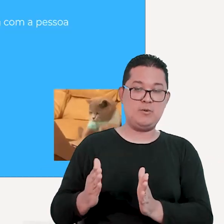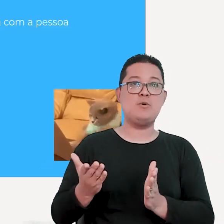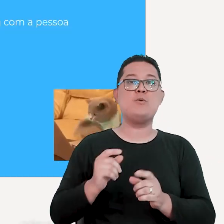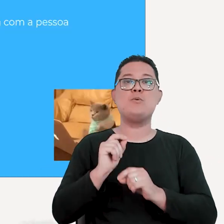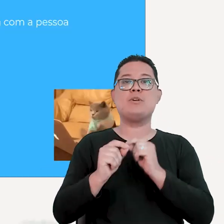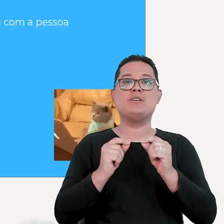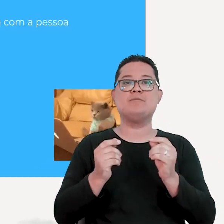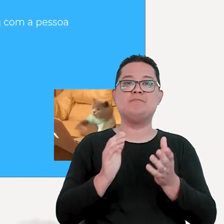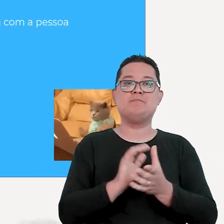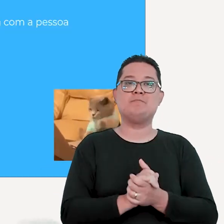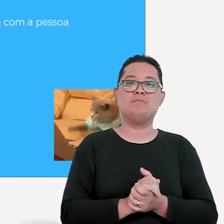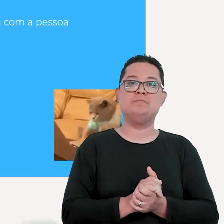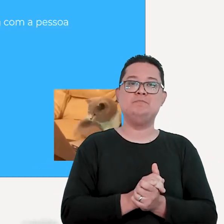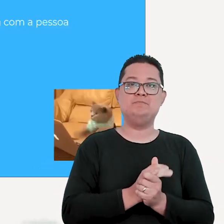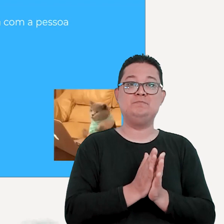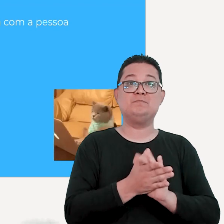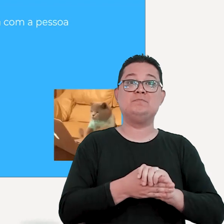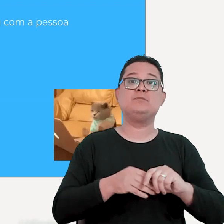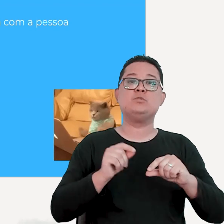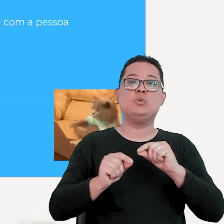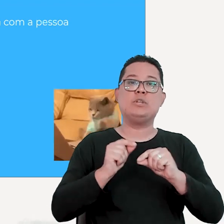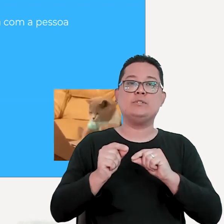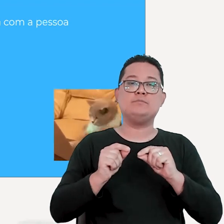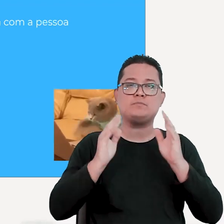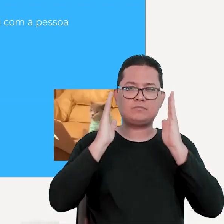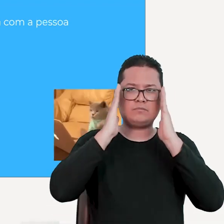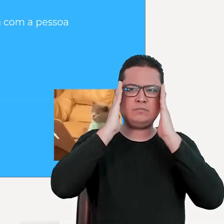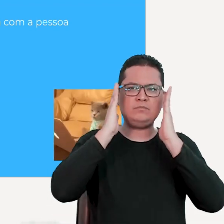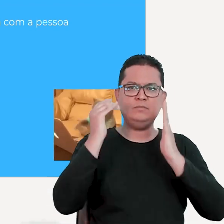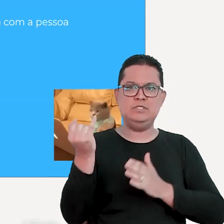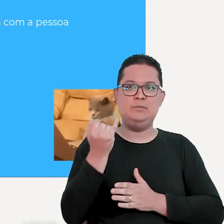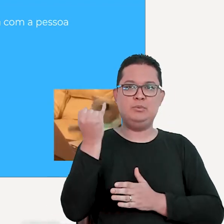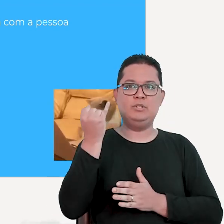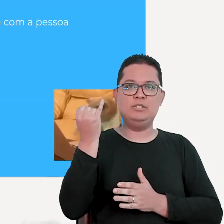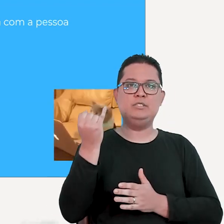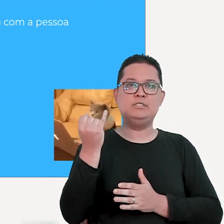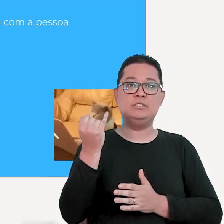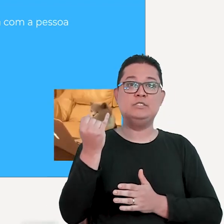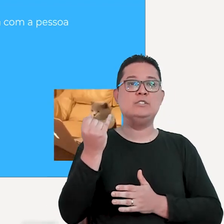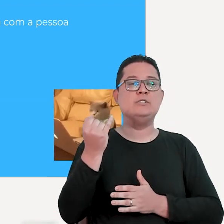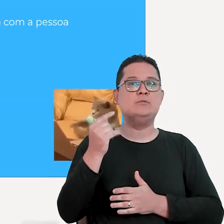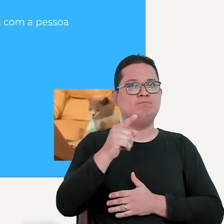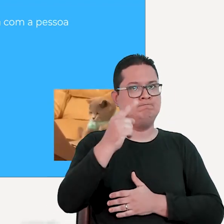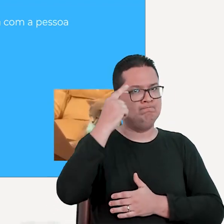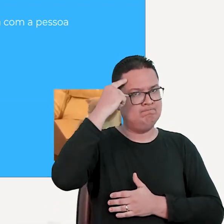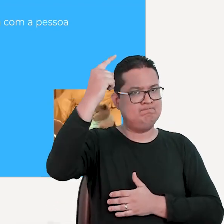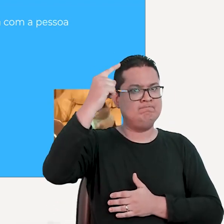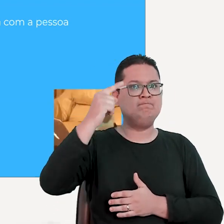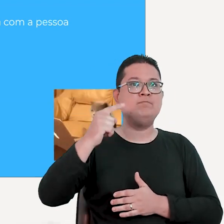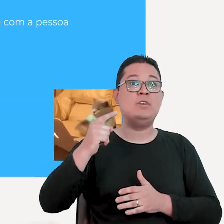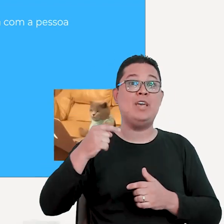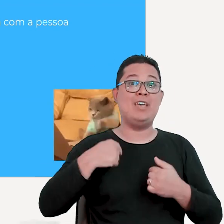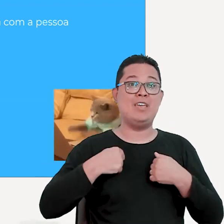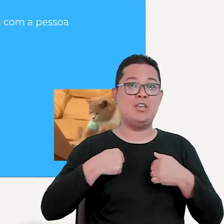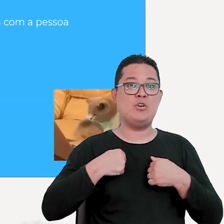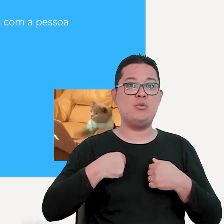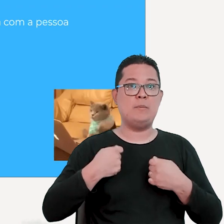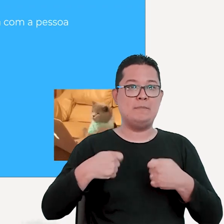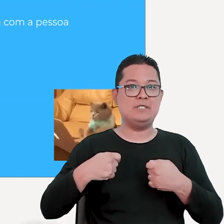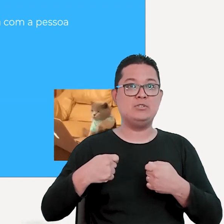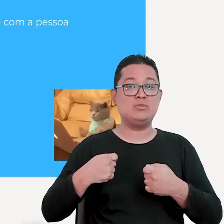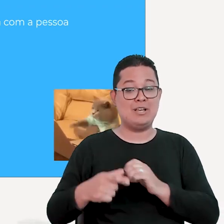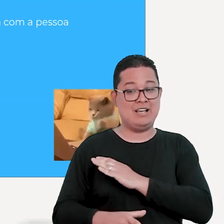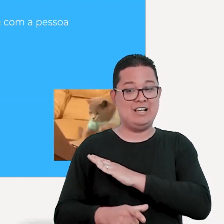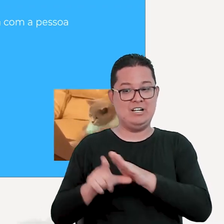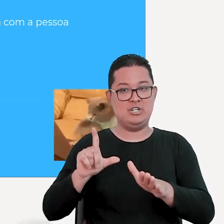a mão na massa, né? A primeira dica, então, que eu dou para quem vai colocar a mão na massa em relação a conteúdo é antecipar as